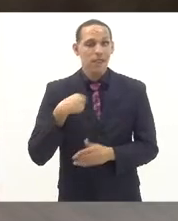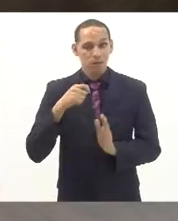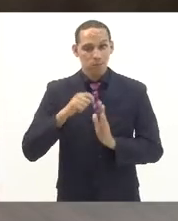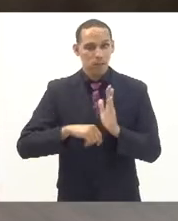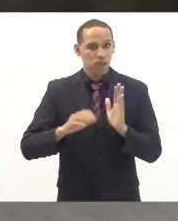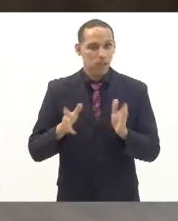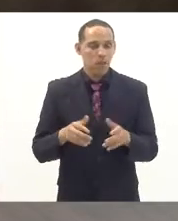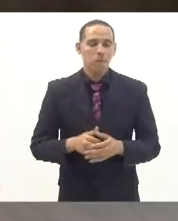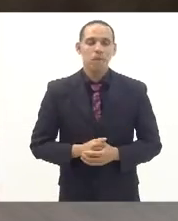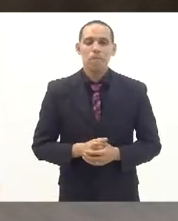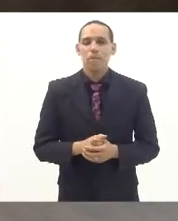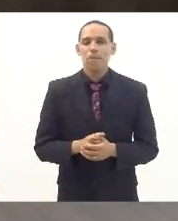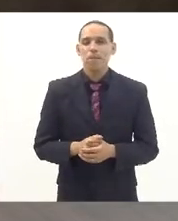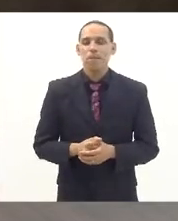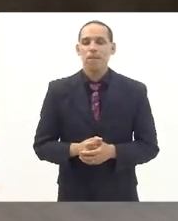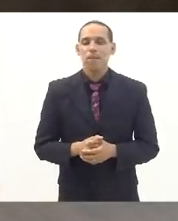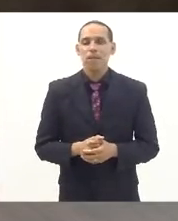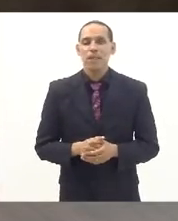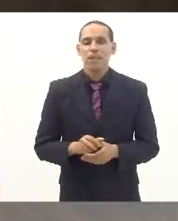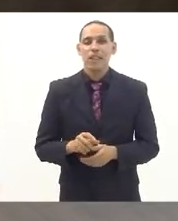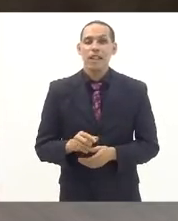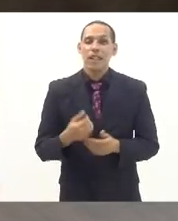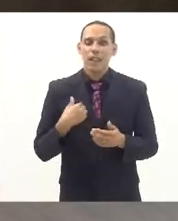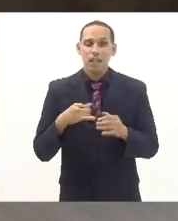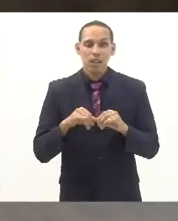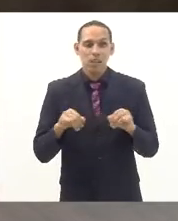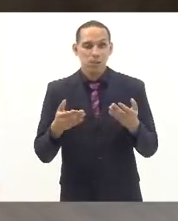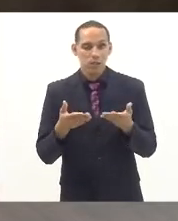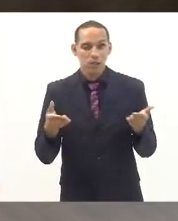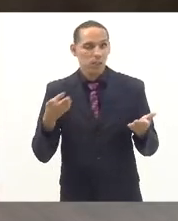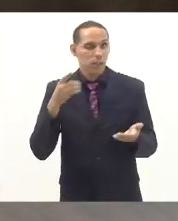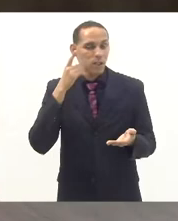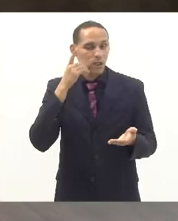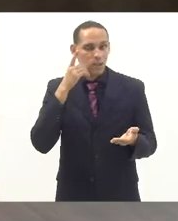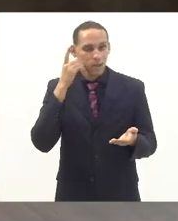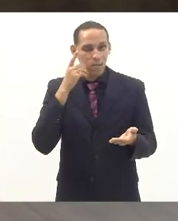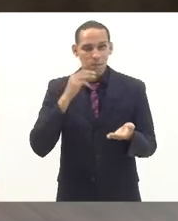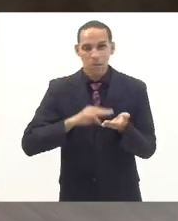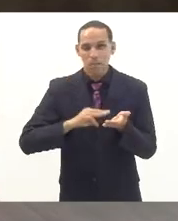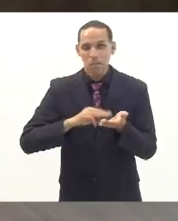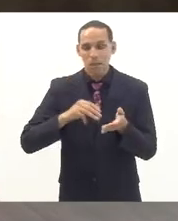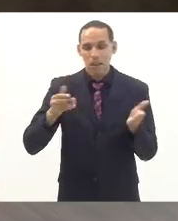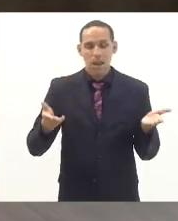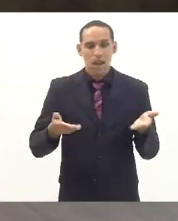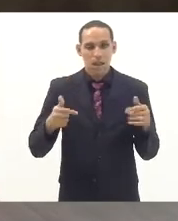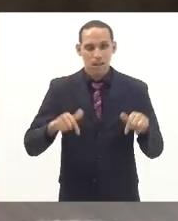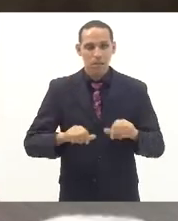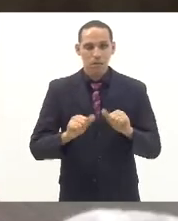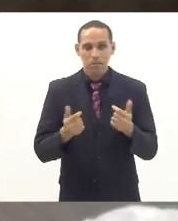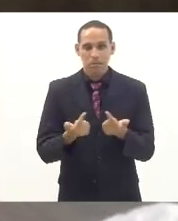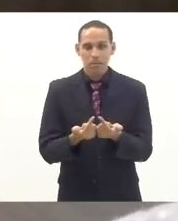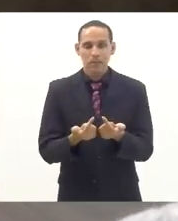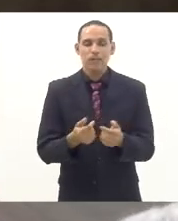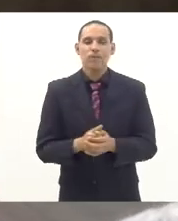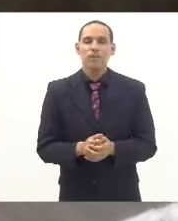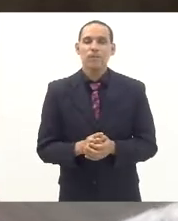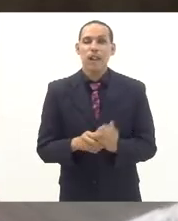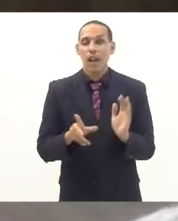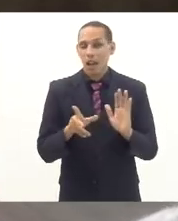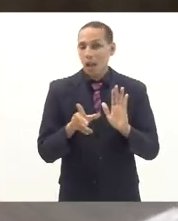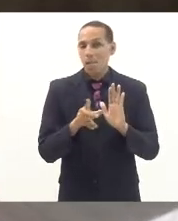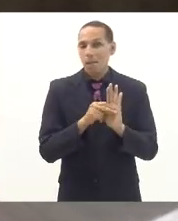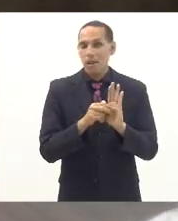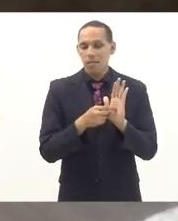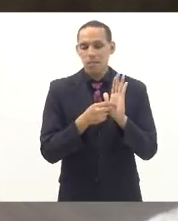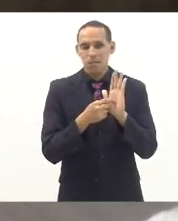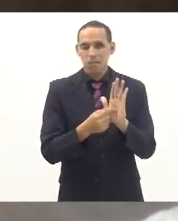inscrito informa aos senhores deputados membros desse poder legislativo que as emendas a